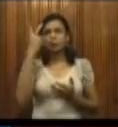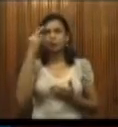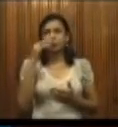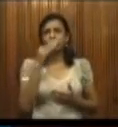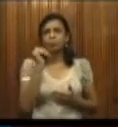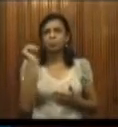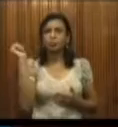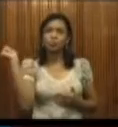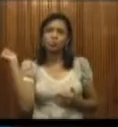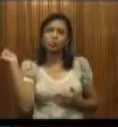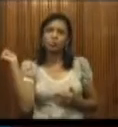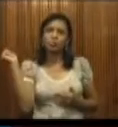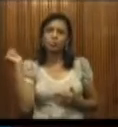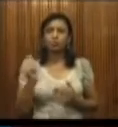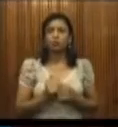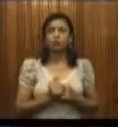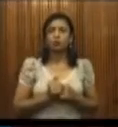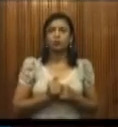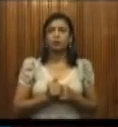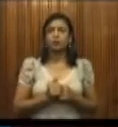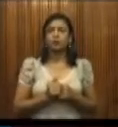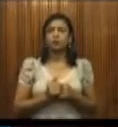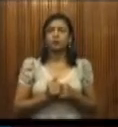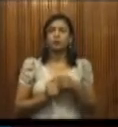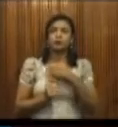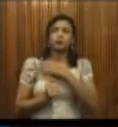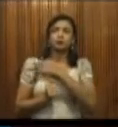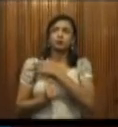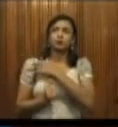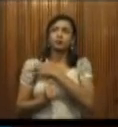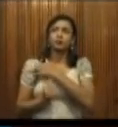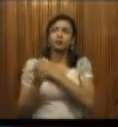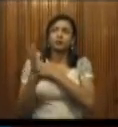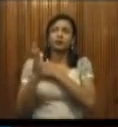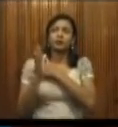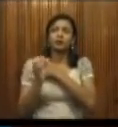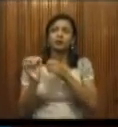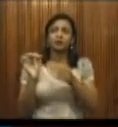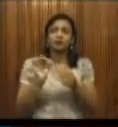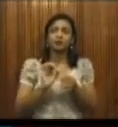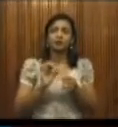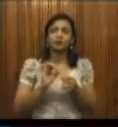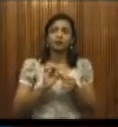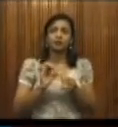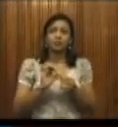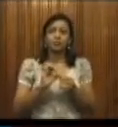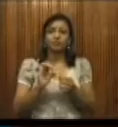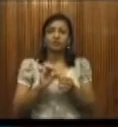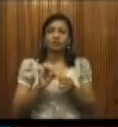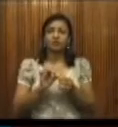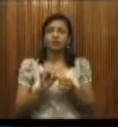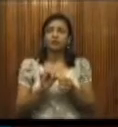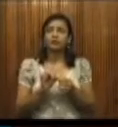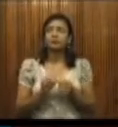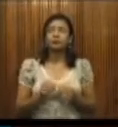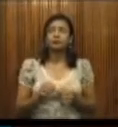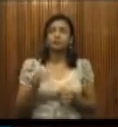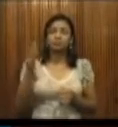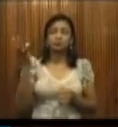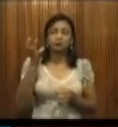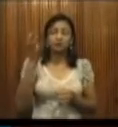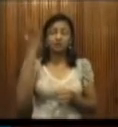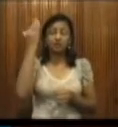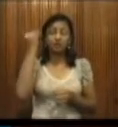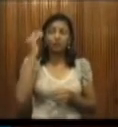procuram saber qual vai ser o nome do seu esposo. E tem umas que fazem uma brincadeira do copo. Eu falo que pode ser ingênuo, mas também nocivo, porque